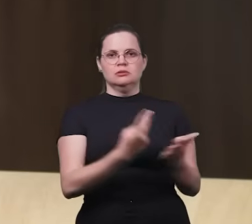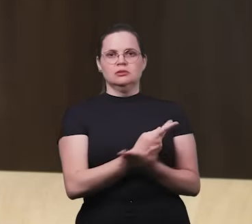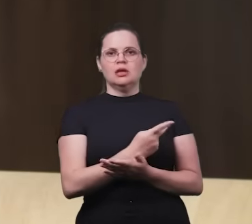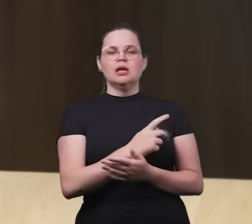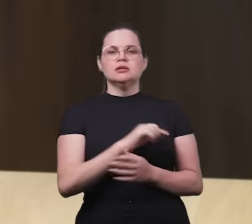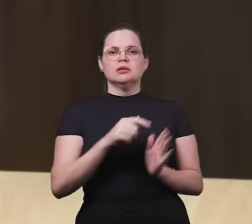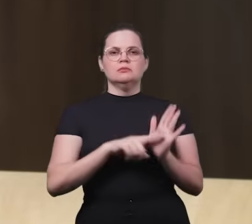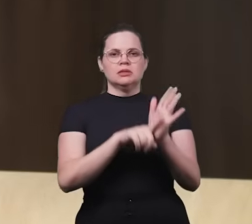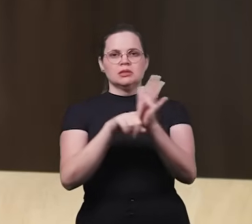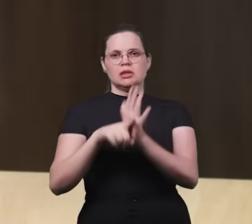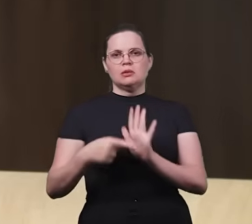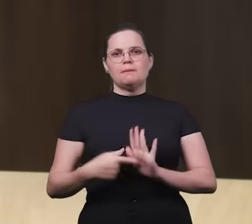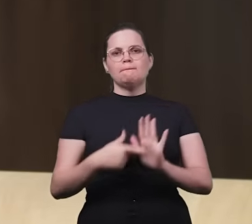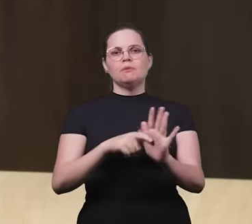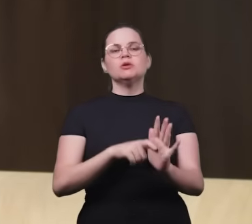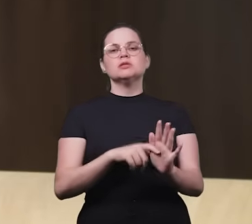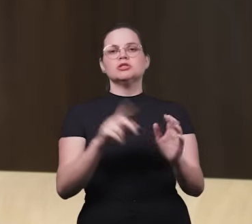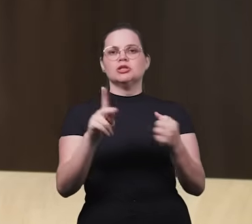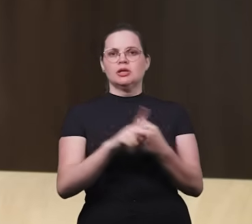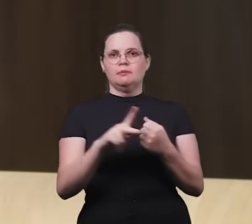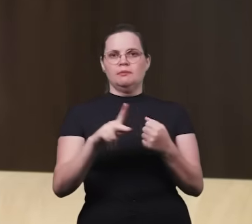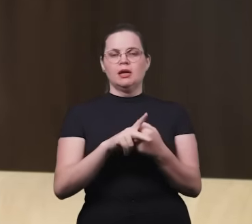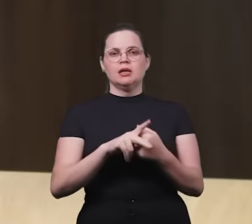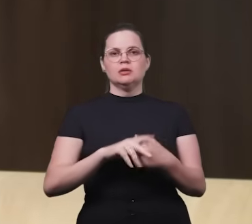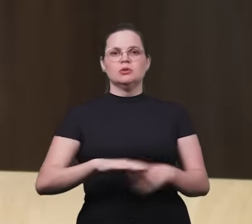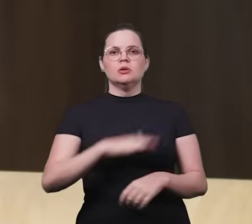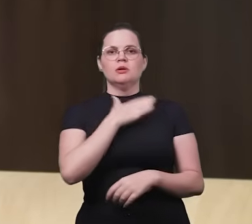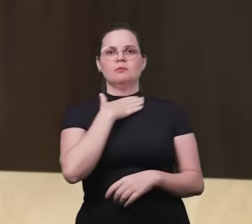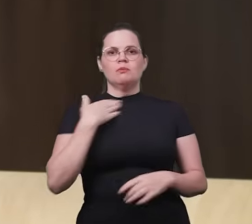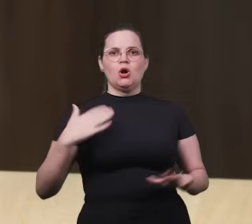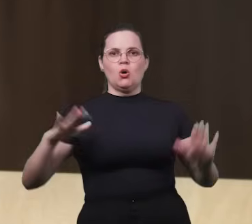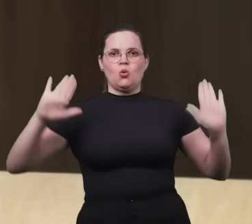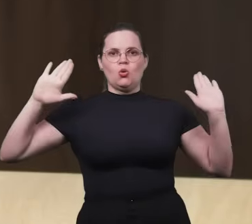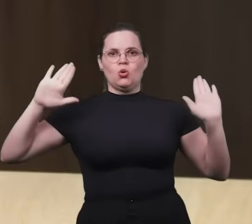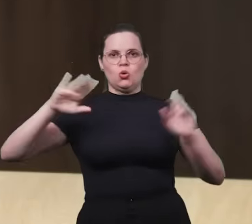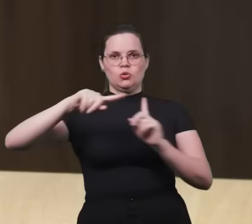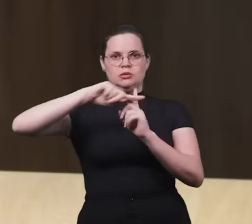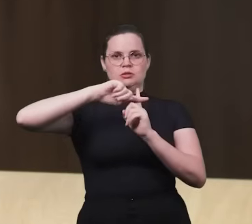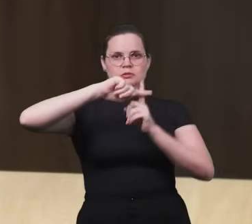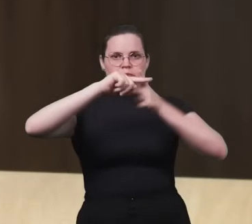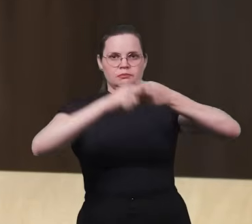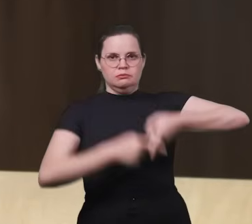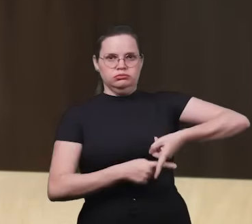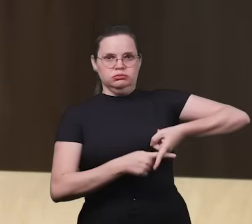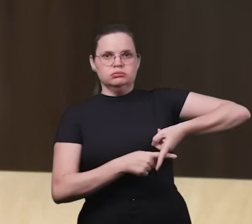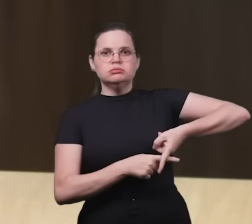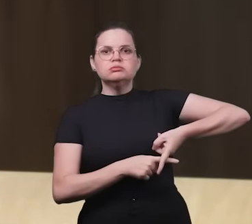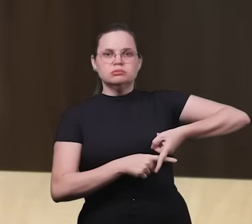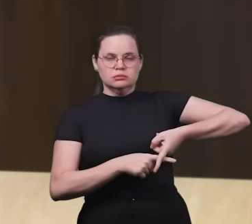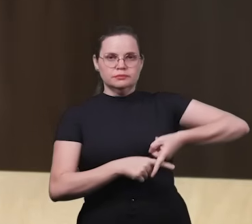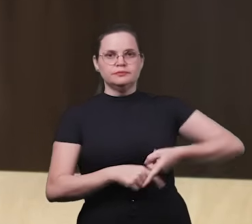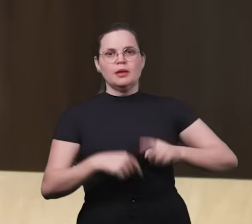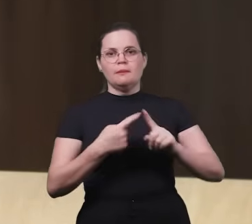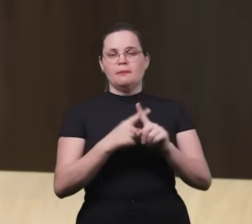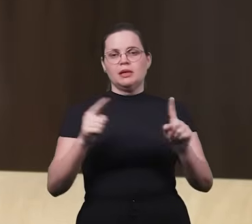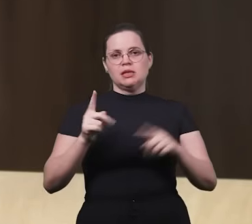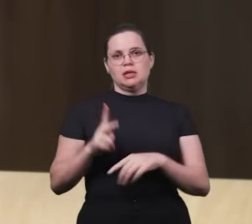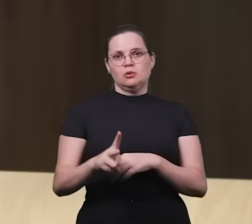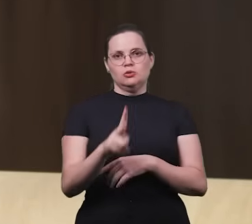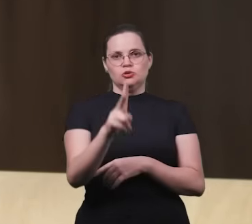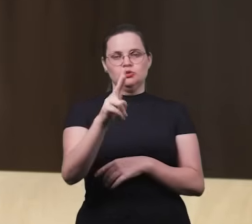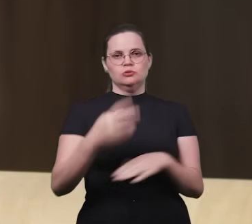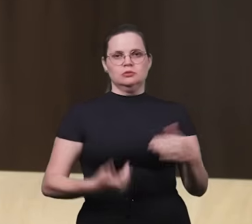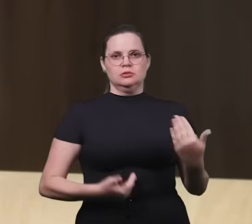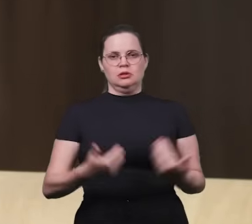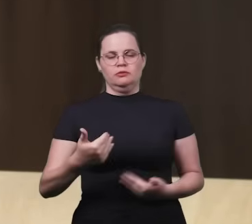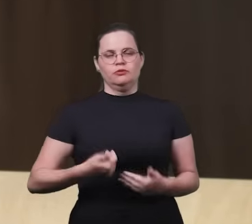para baixo. Ele foi martirizado, mas ele permaneceu fiel ao Senhor. E nós